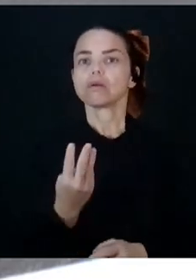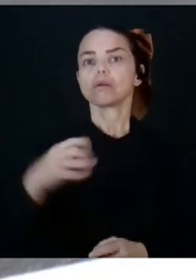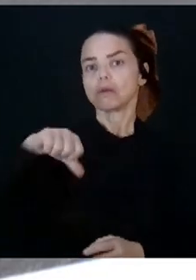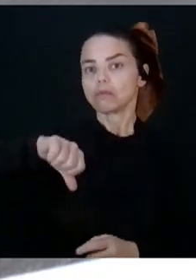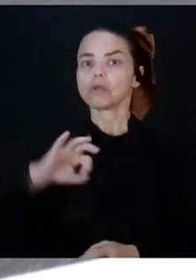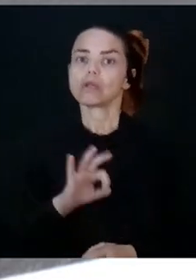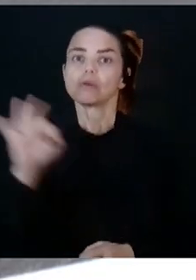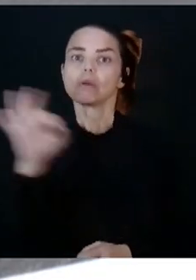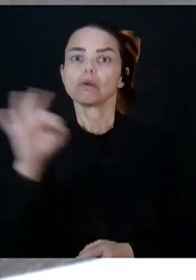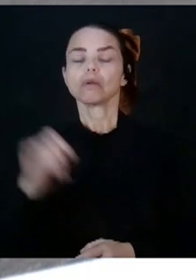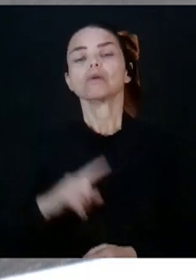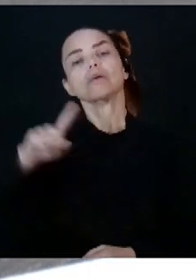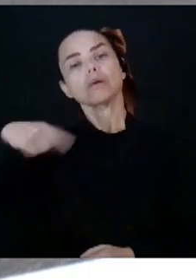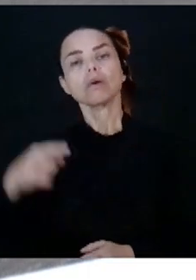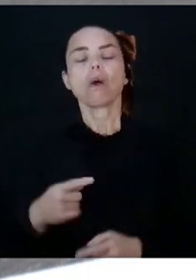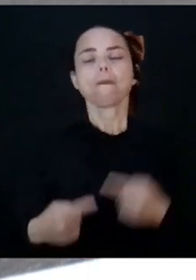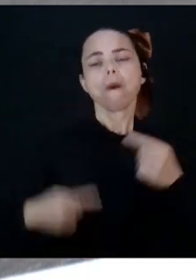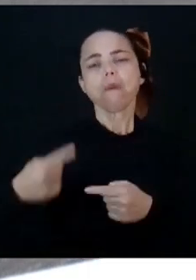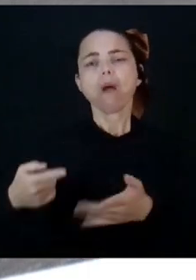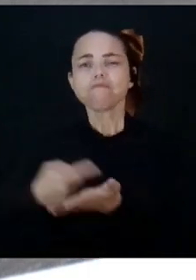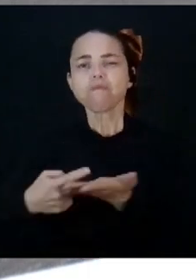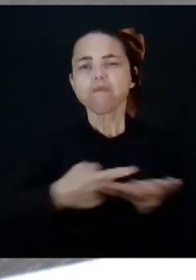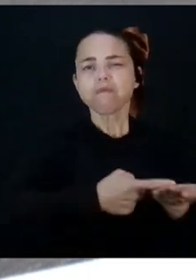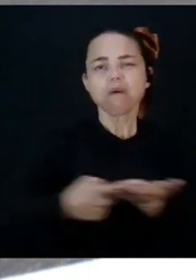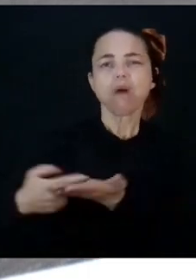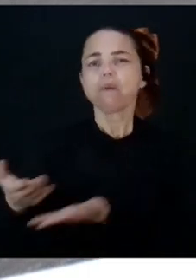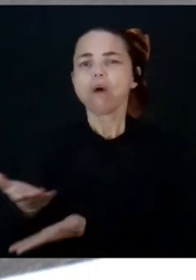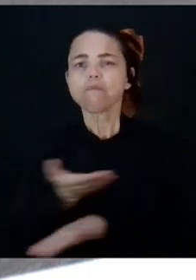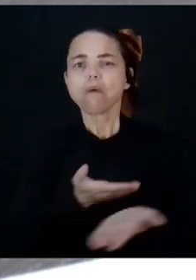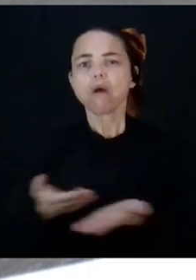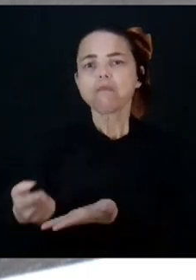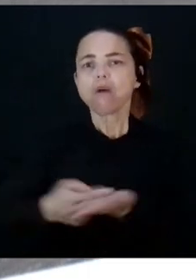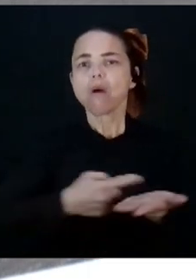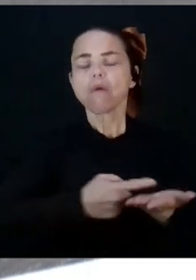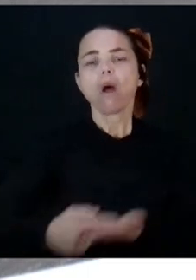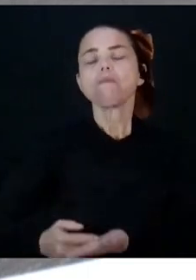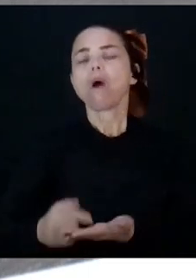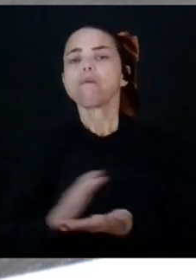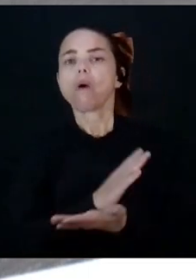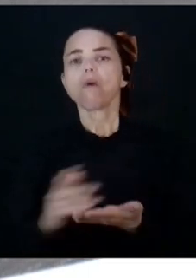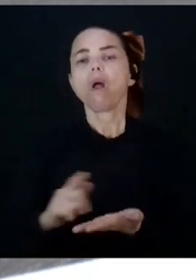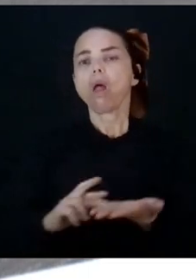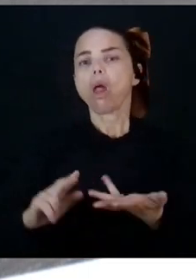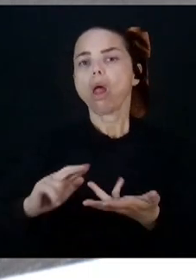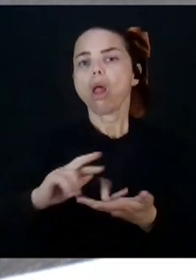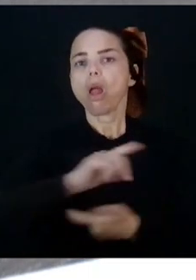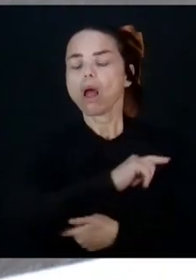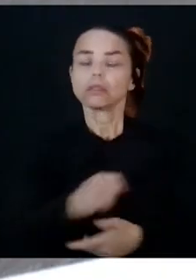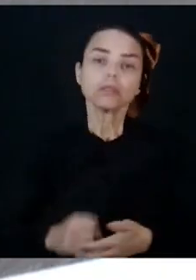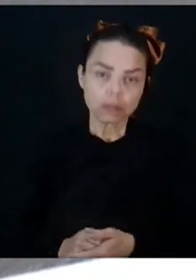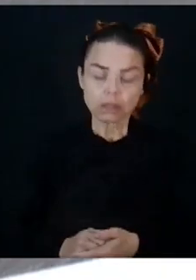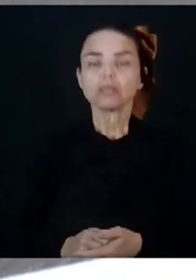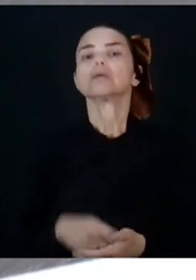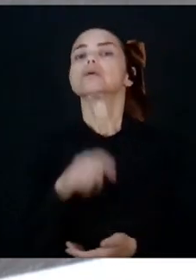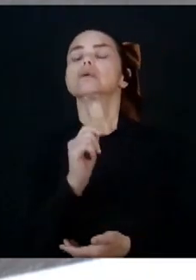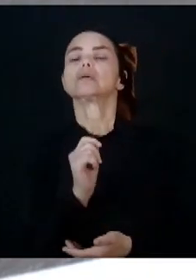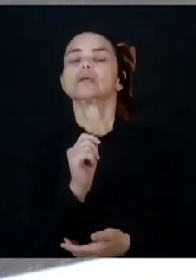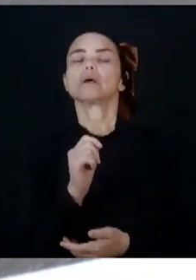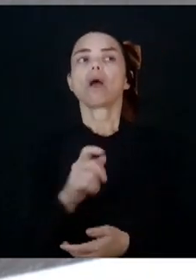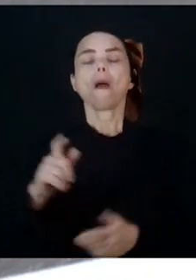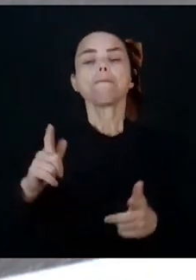4,39%, depois de algumas rodadas de negociação, também com algumas outras reivindicações que